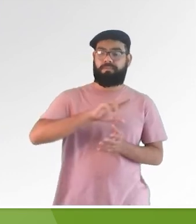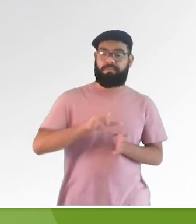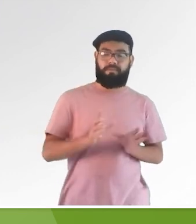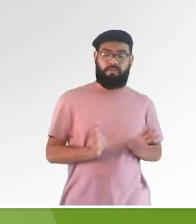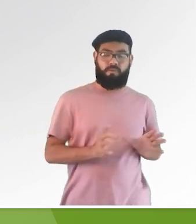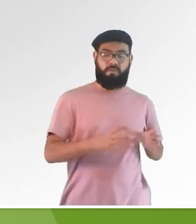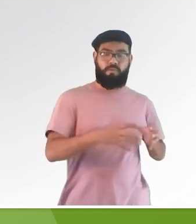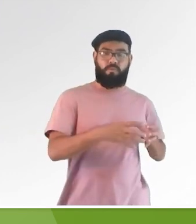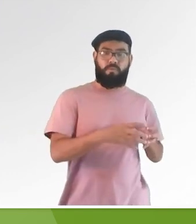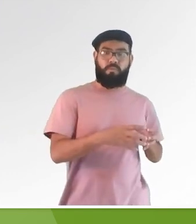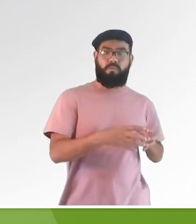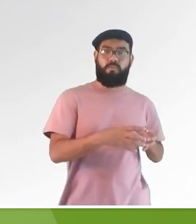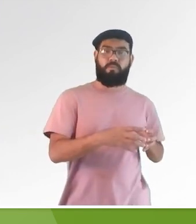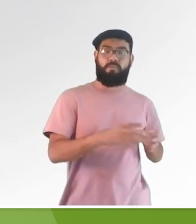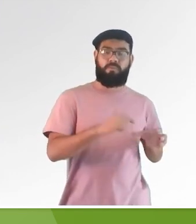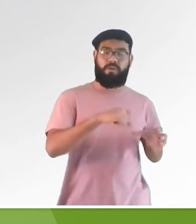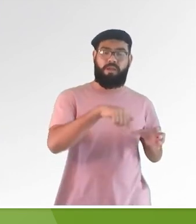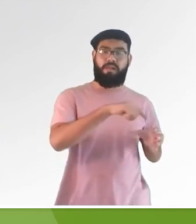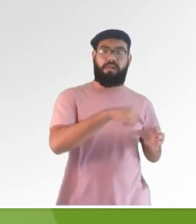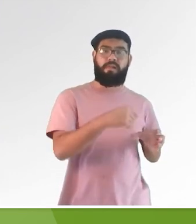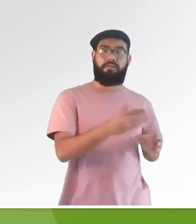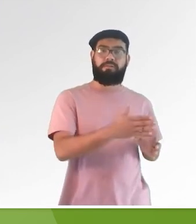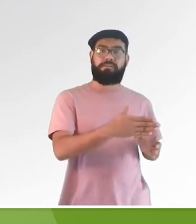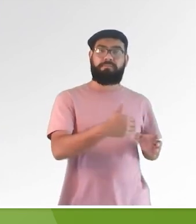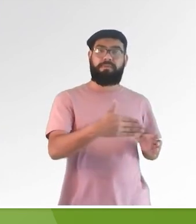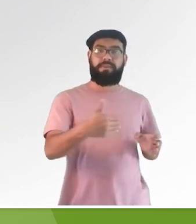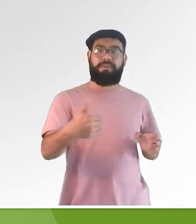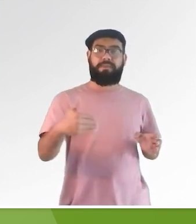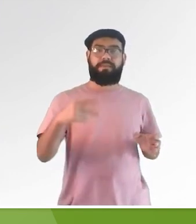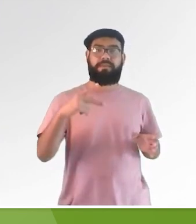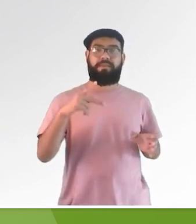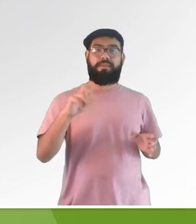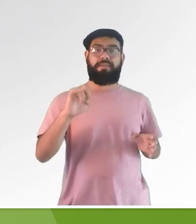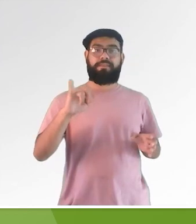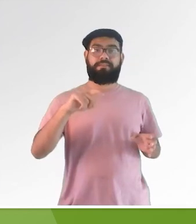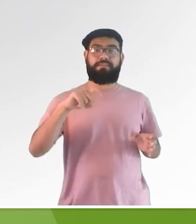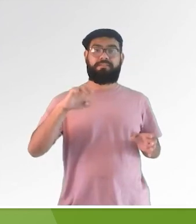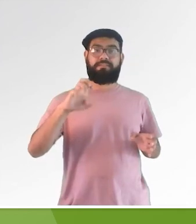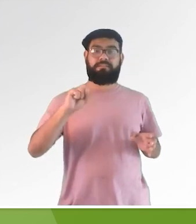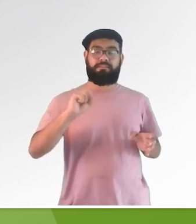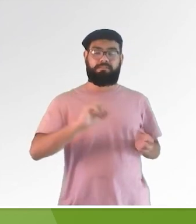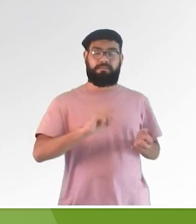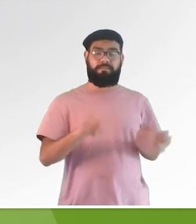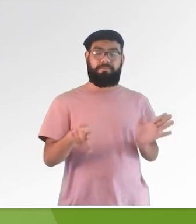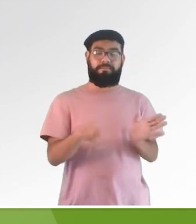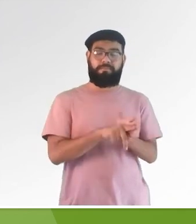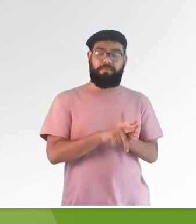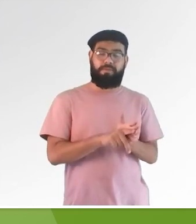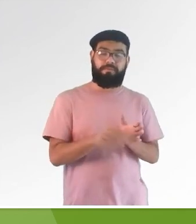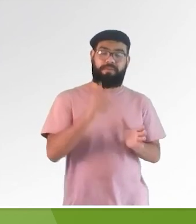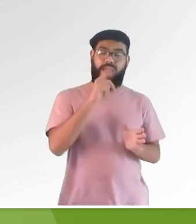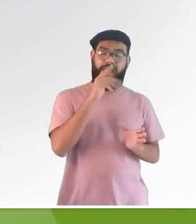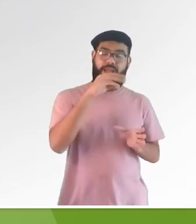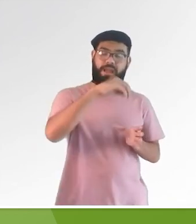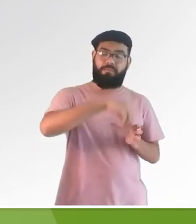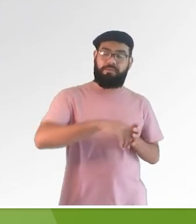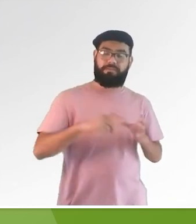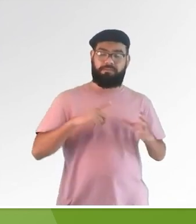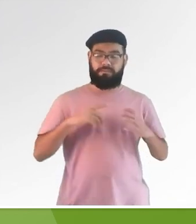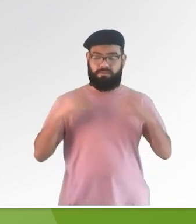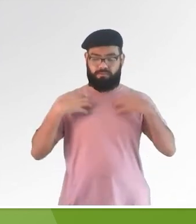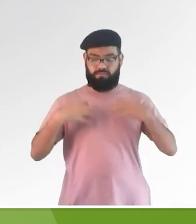como peixe, né, que são animais adaptados ali ao nado, por isso eles possuem estruturas para facilitar a